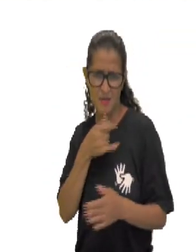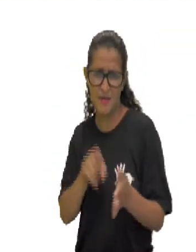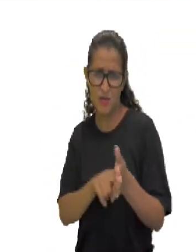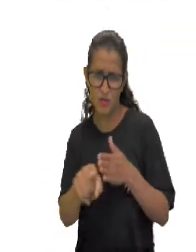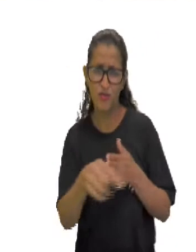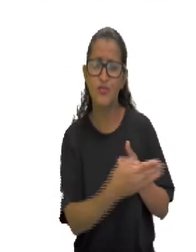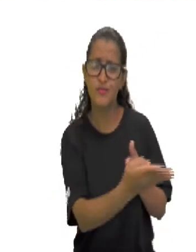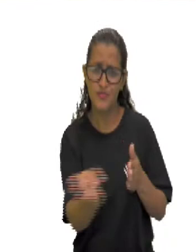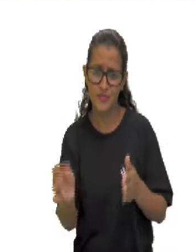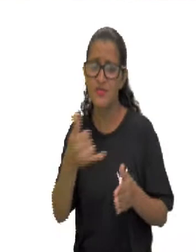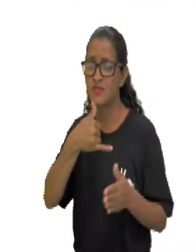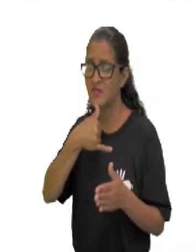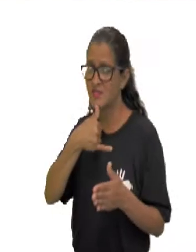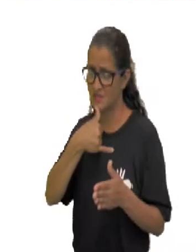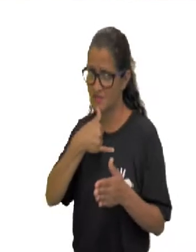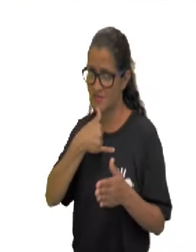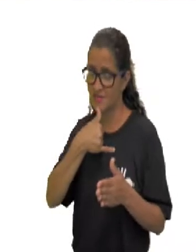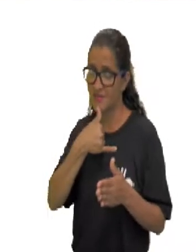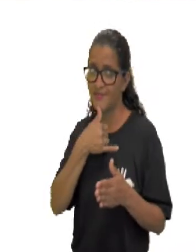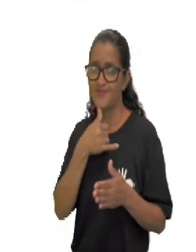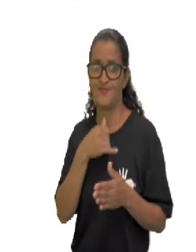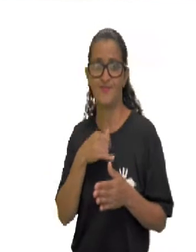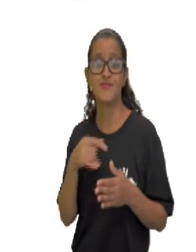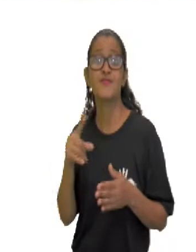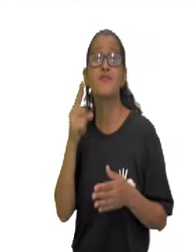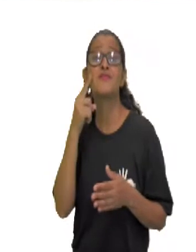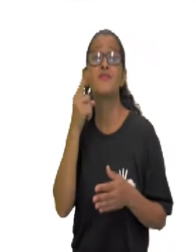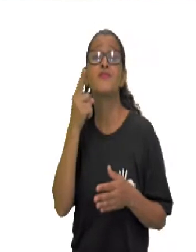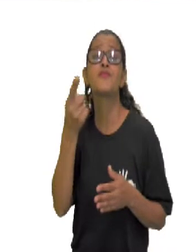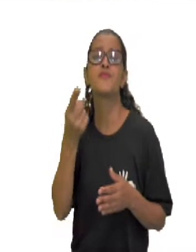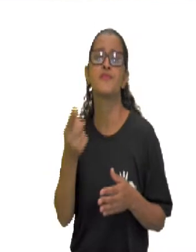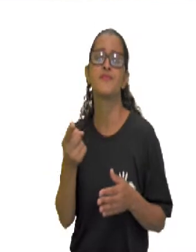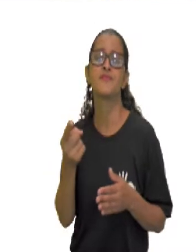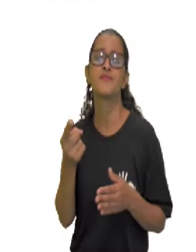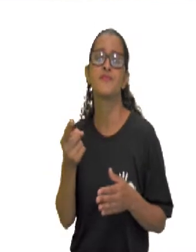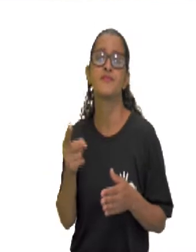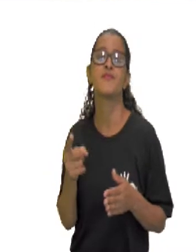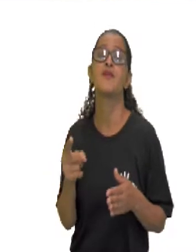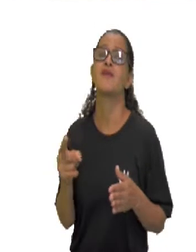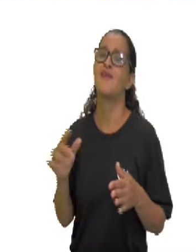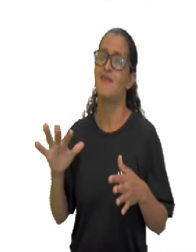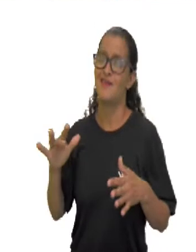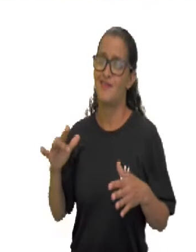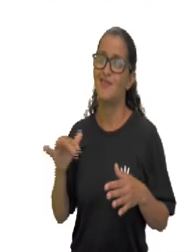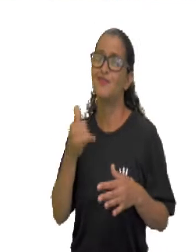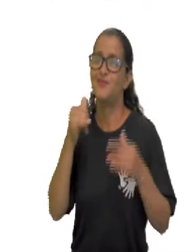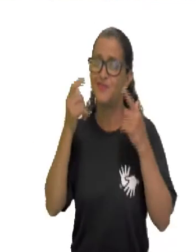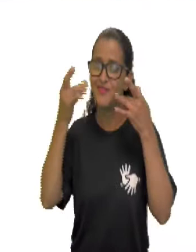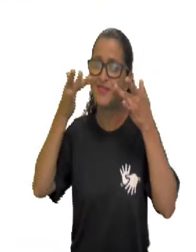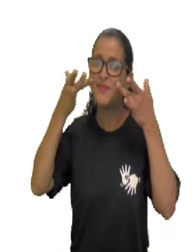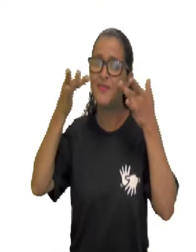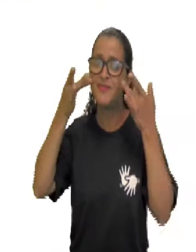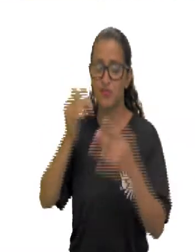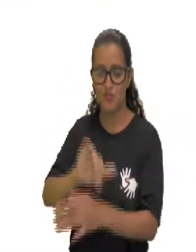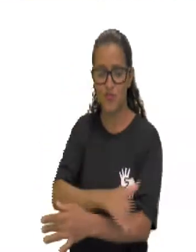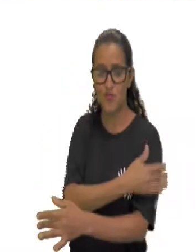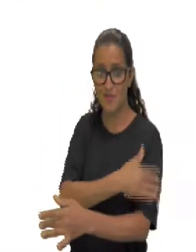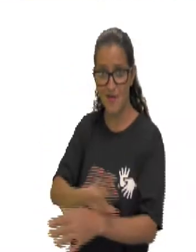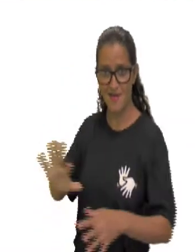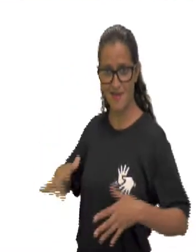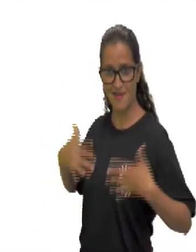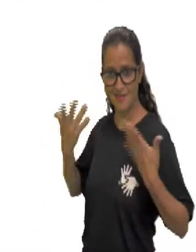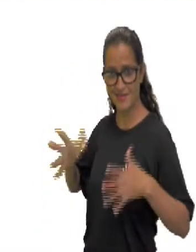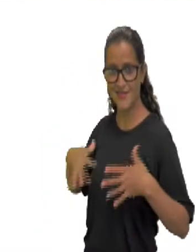Não, né? Dá para ver na imagem um teatro de rua alegre. Então é isso que eu disse